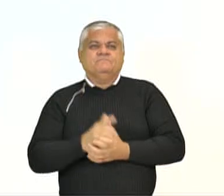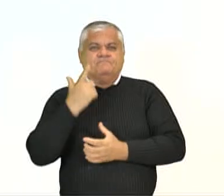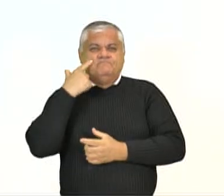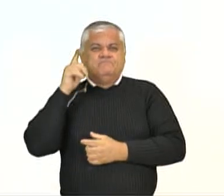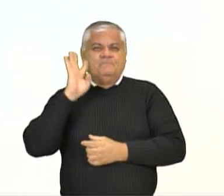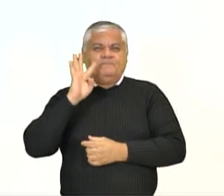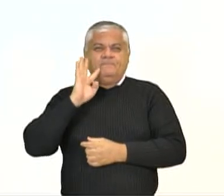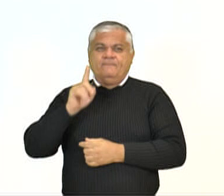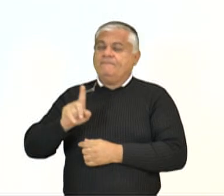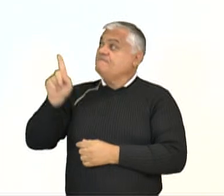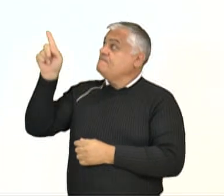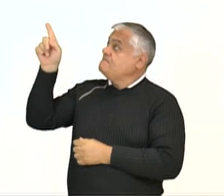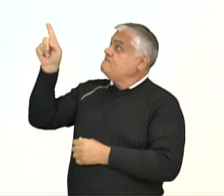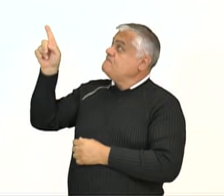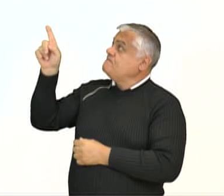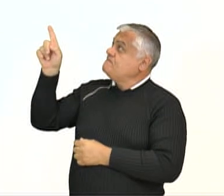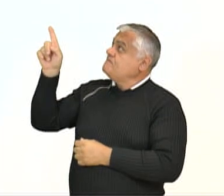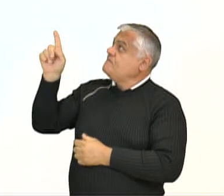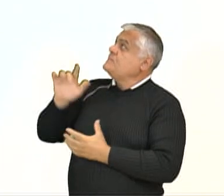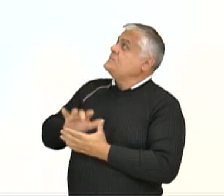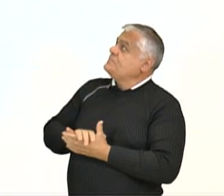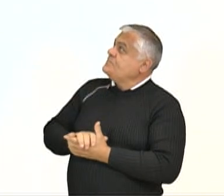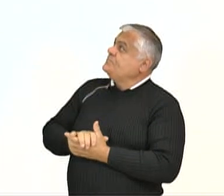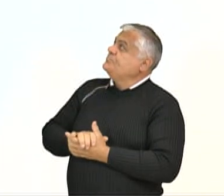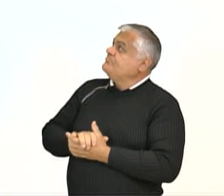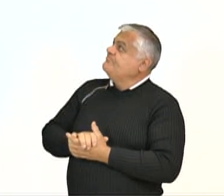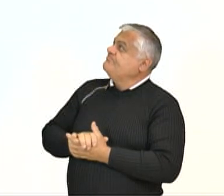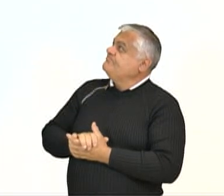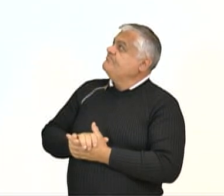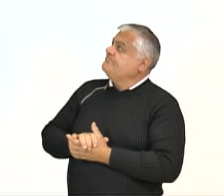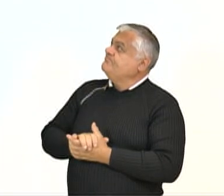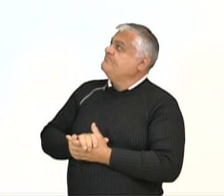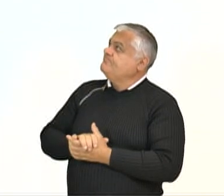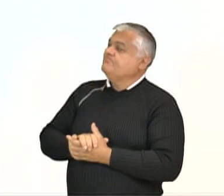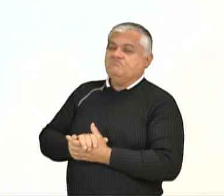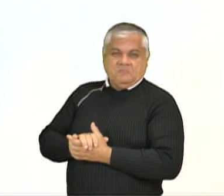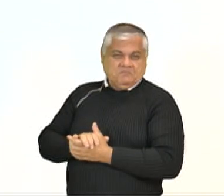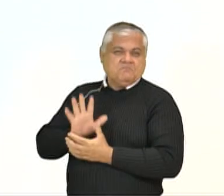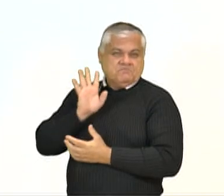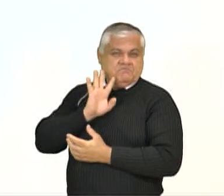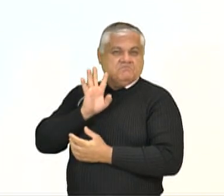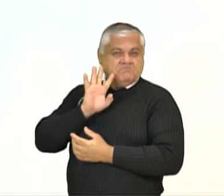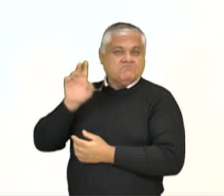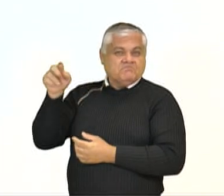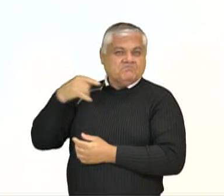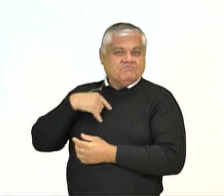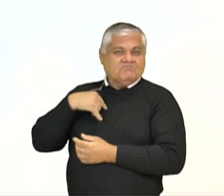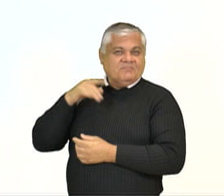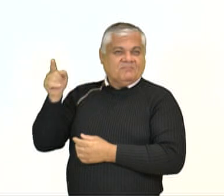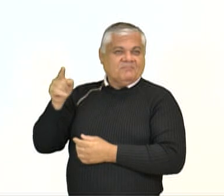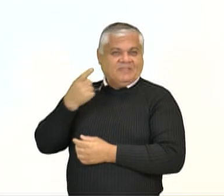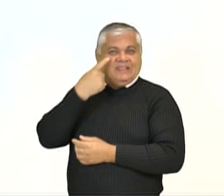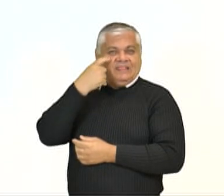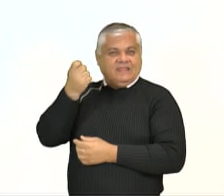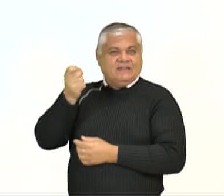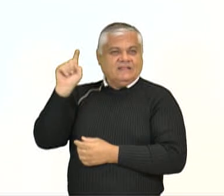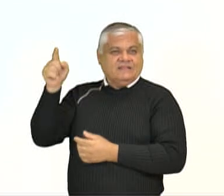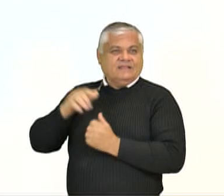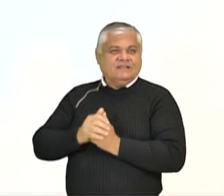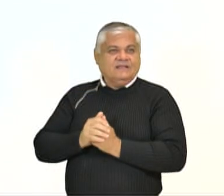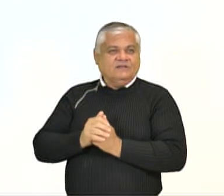legal, vamos visualizar aqui a imagem primeiro, né? Que chama mais atenção. Uma imagem que eles estão jogando